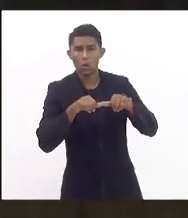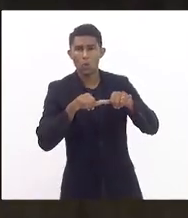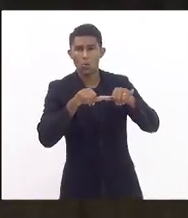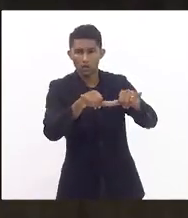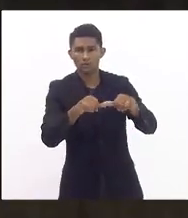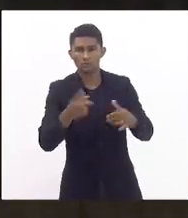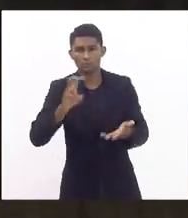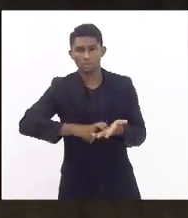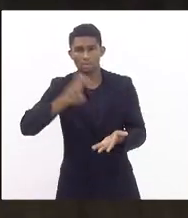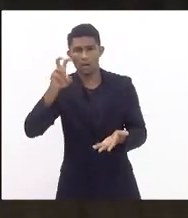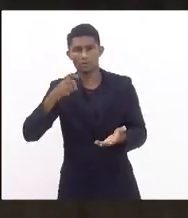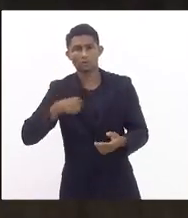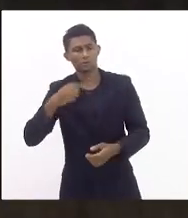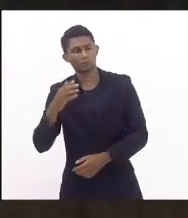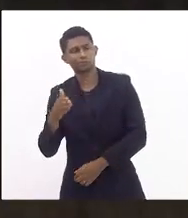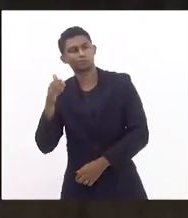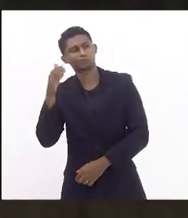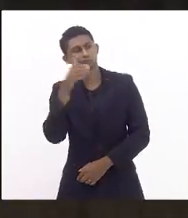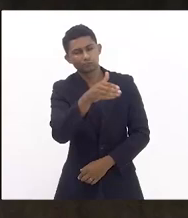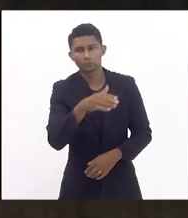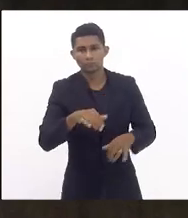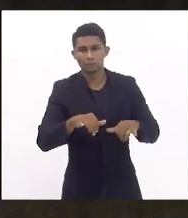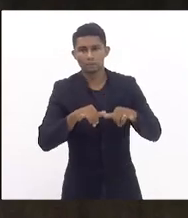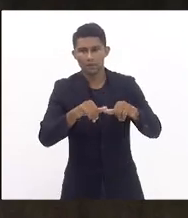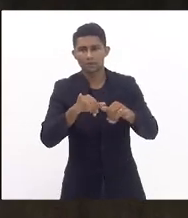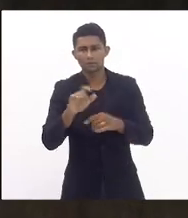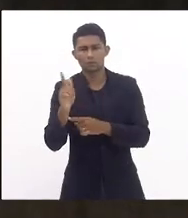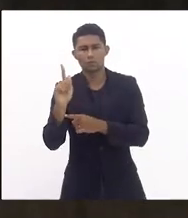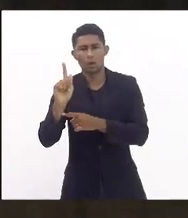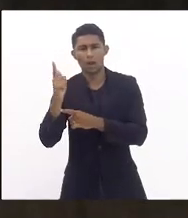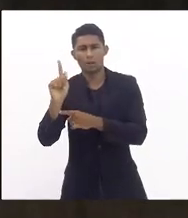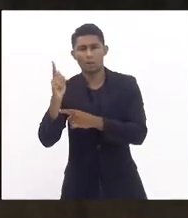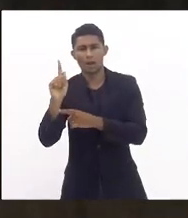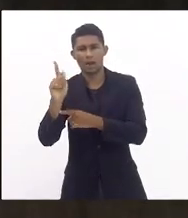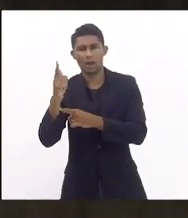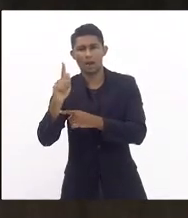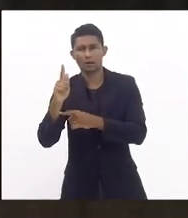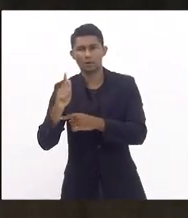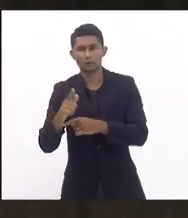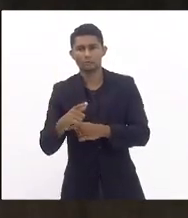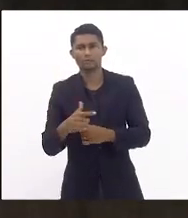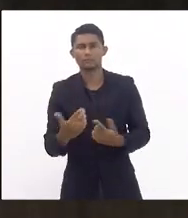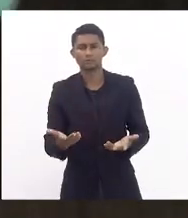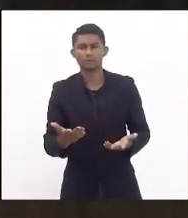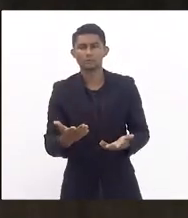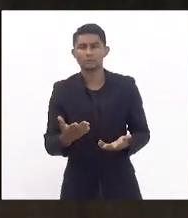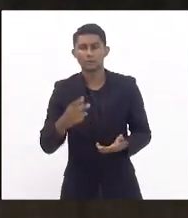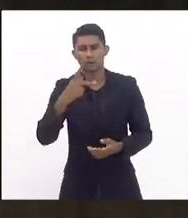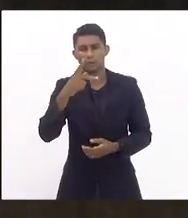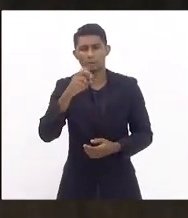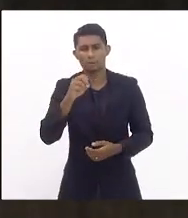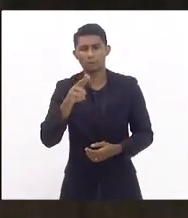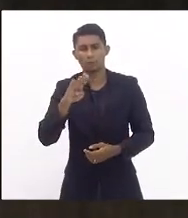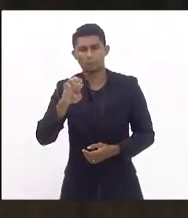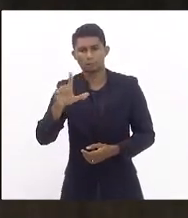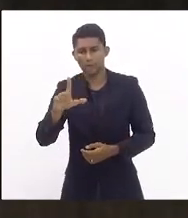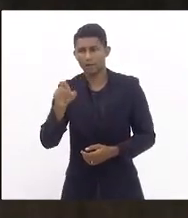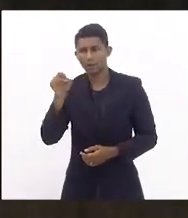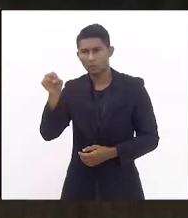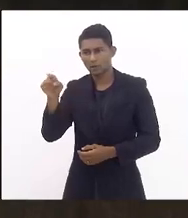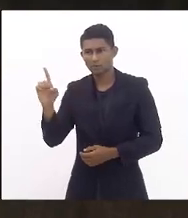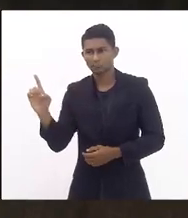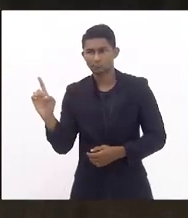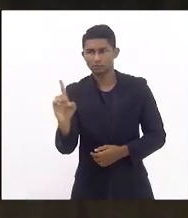manhã cedo, supermercado Guanabara, presidente. E aí está aqui o deputado Paul Bell para